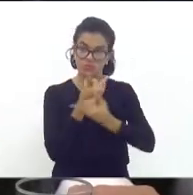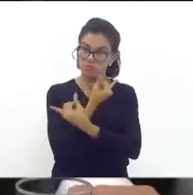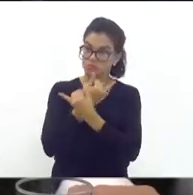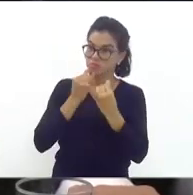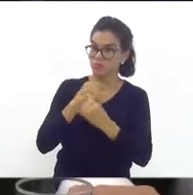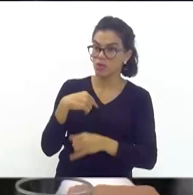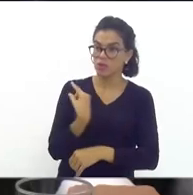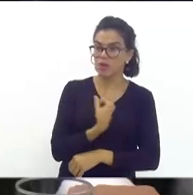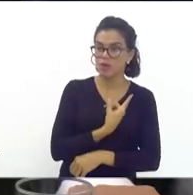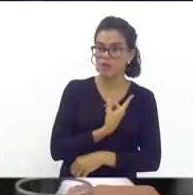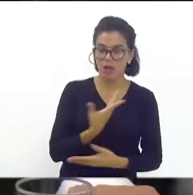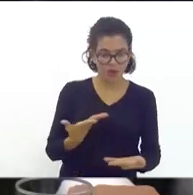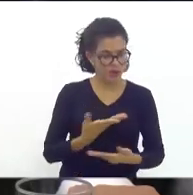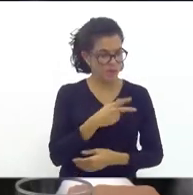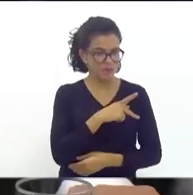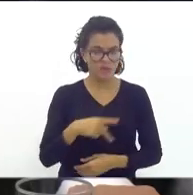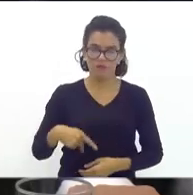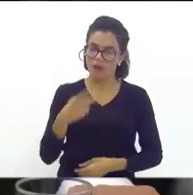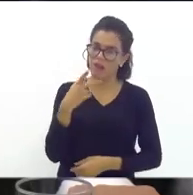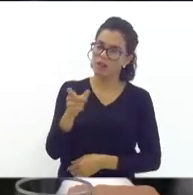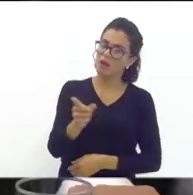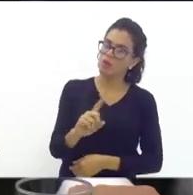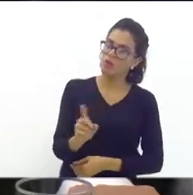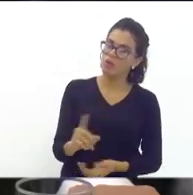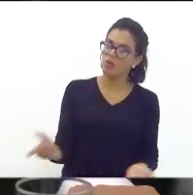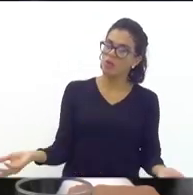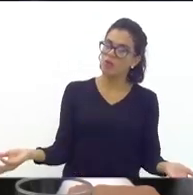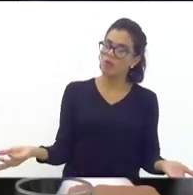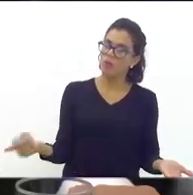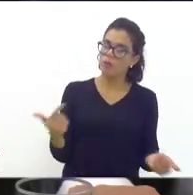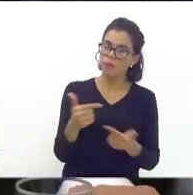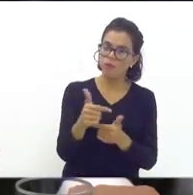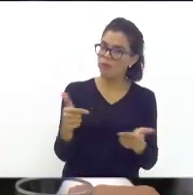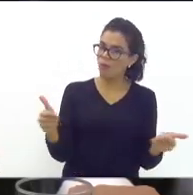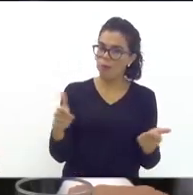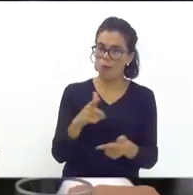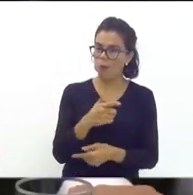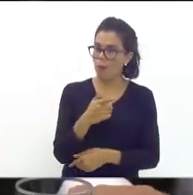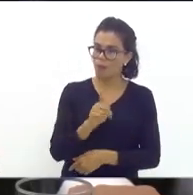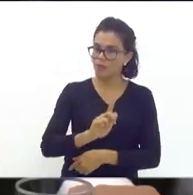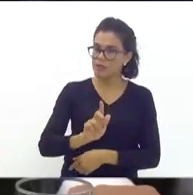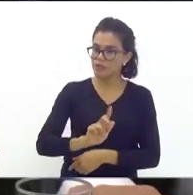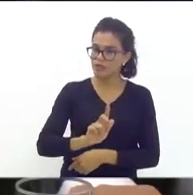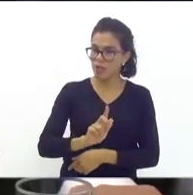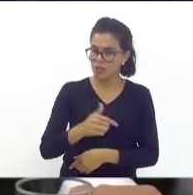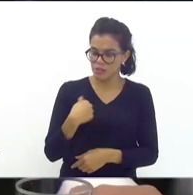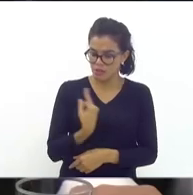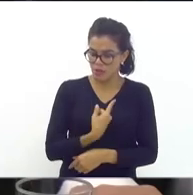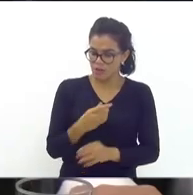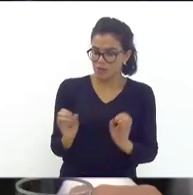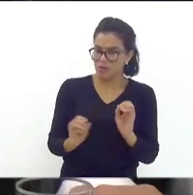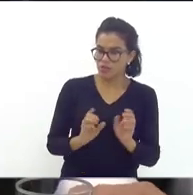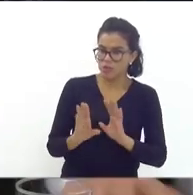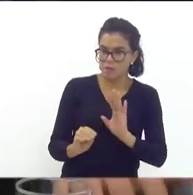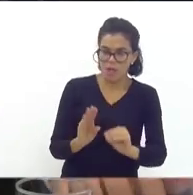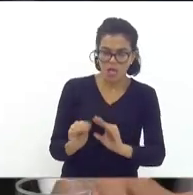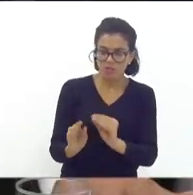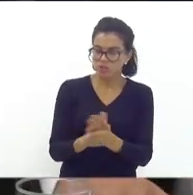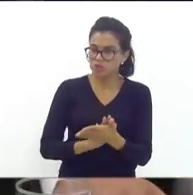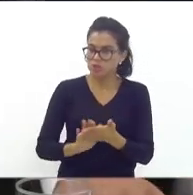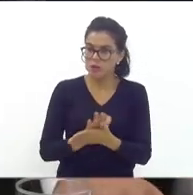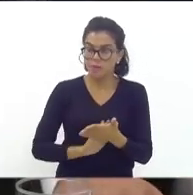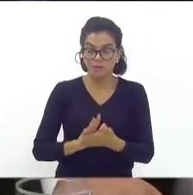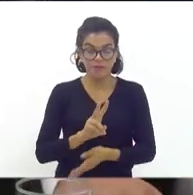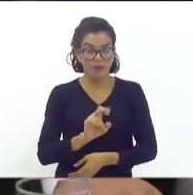o presidente chega aqui agora diz não não tem gerência Nossa nisso E aí o